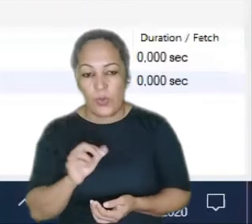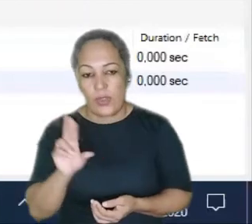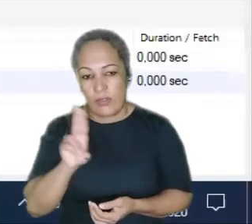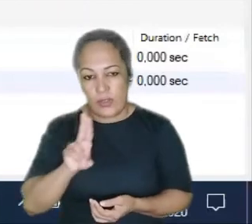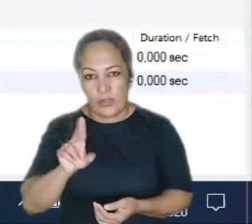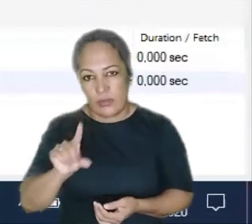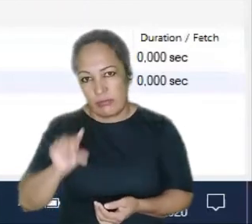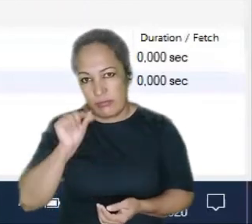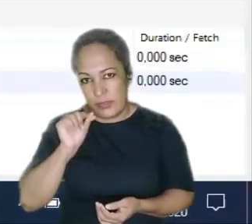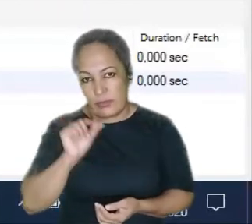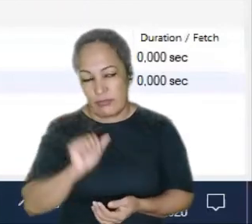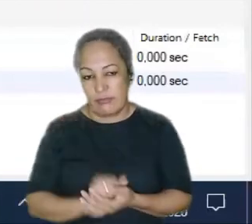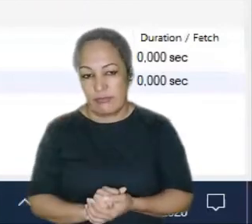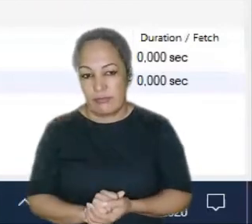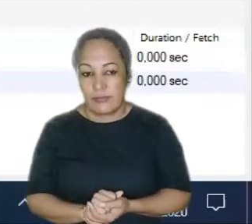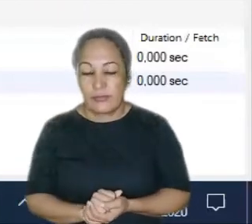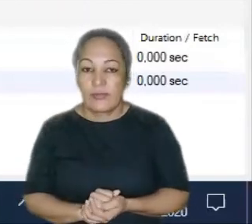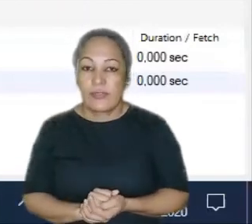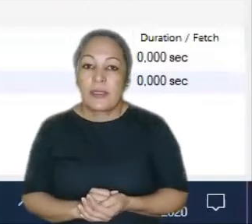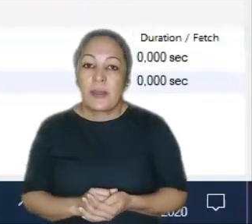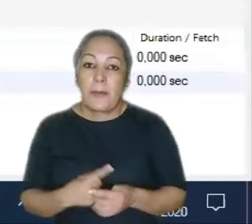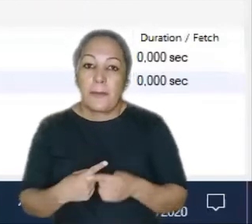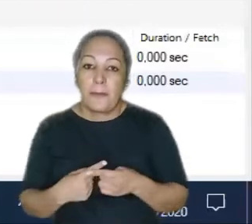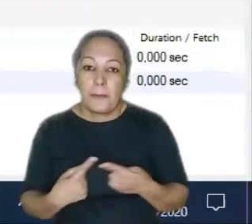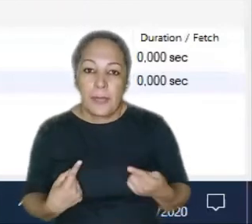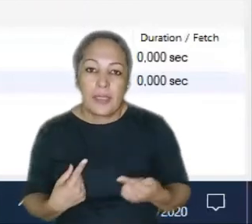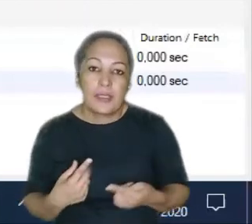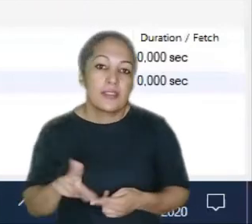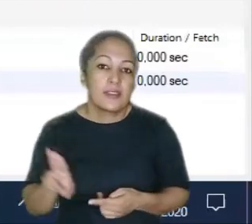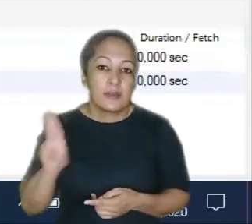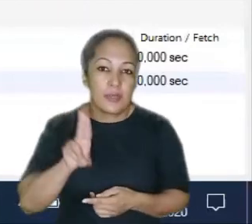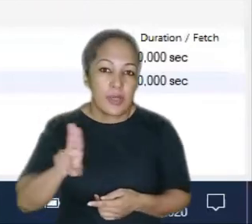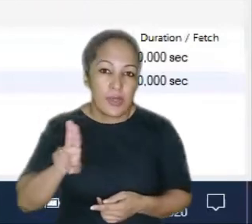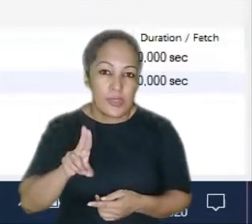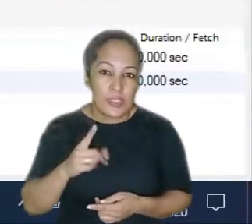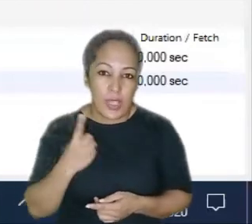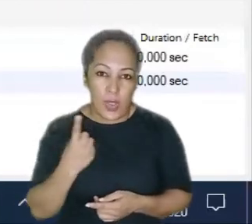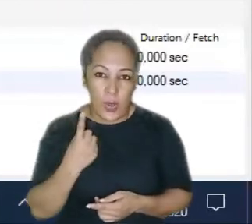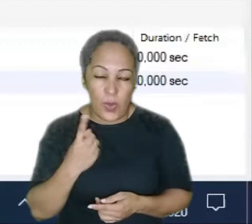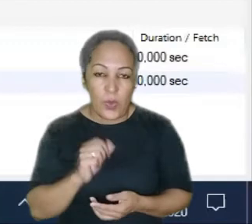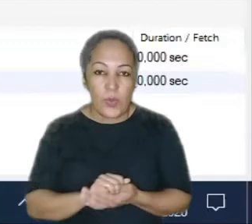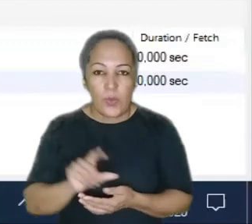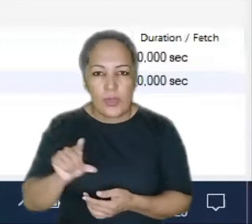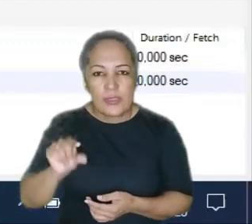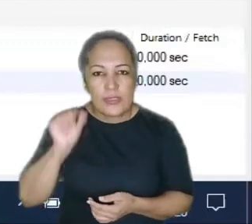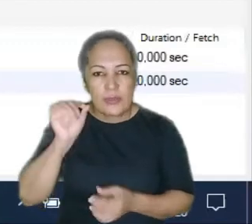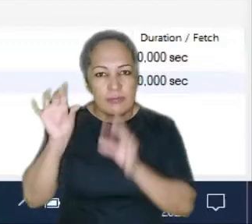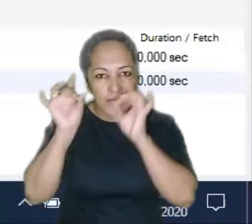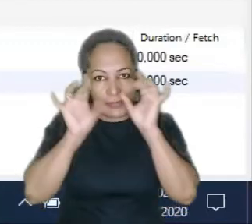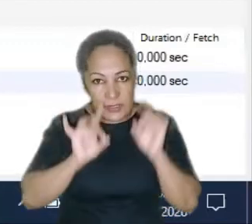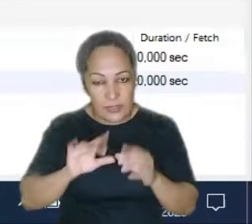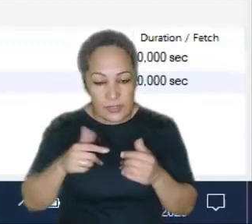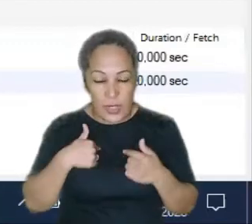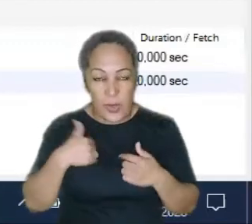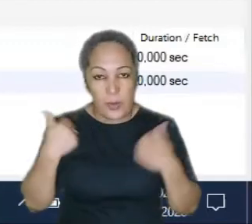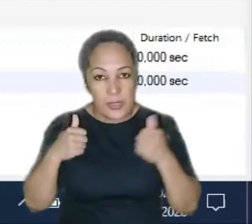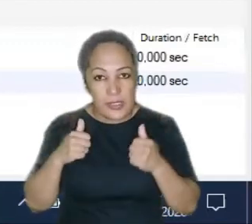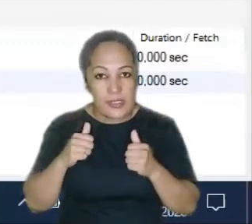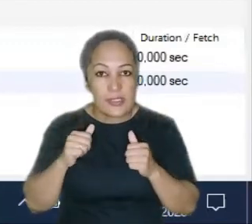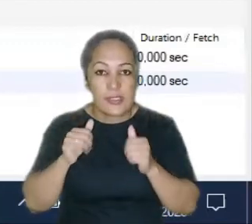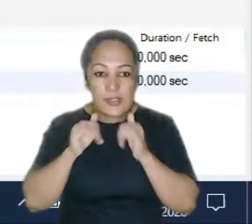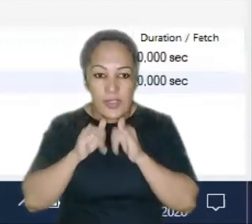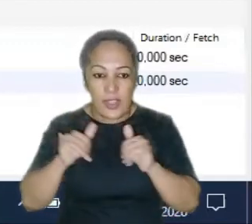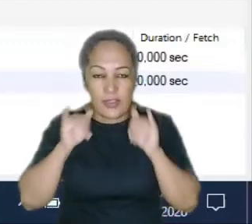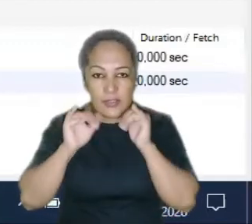somente. Para usar uma base de dados específica, eu preciso dizer para o banco de dados. Existem duas formas de dizer para o banco de dados qual base eu